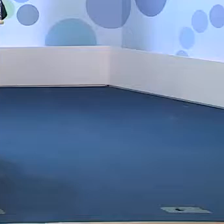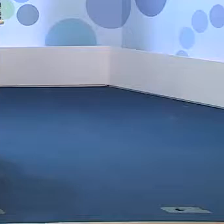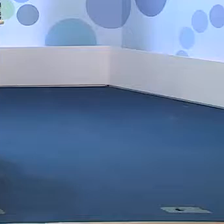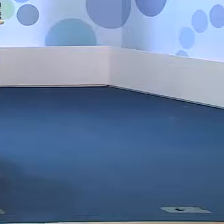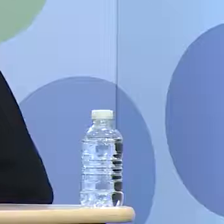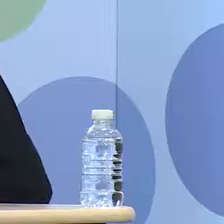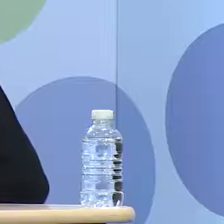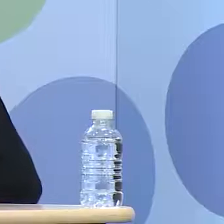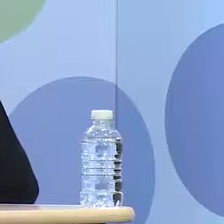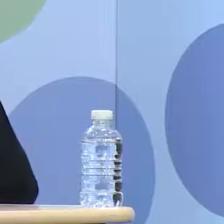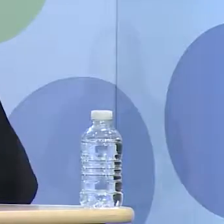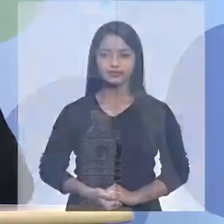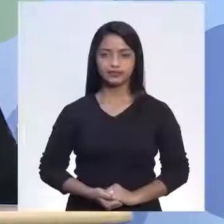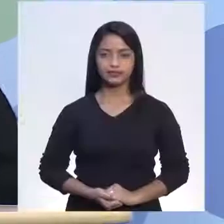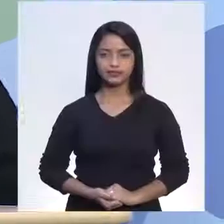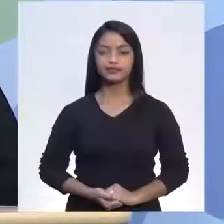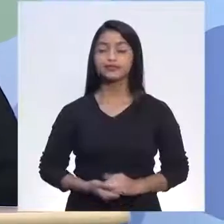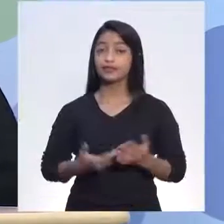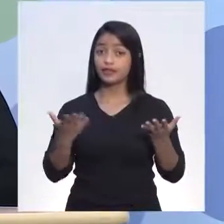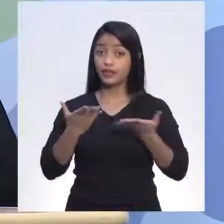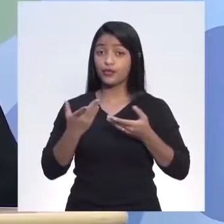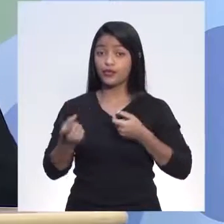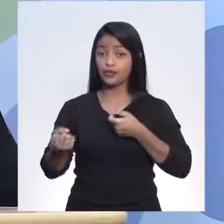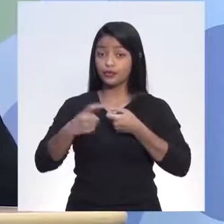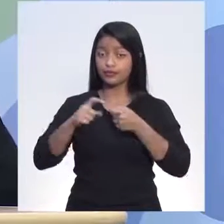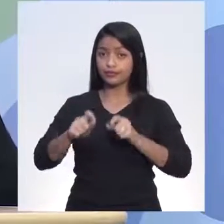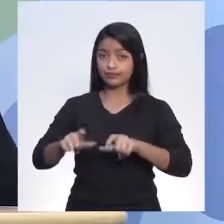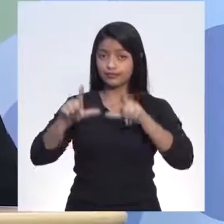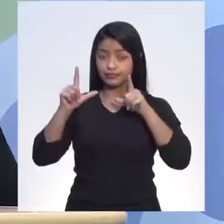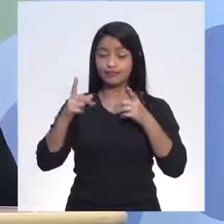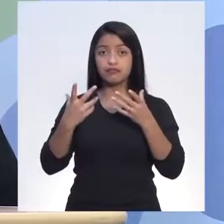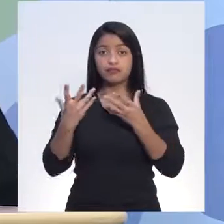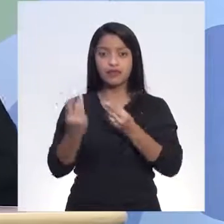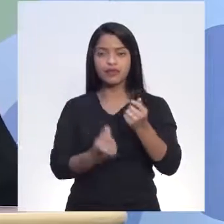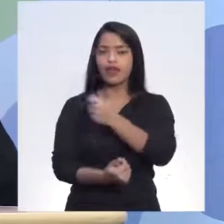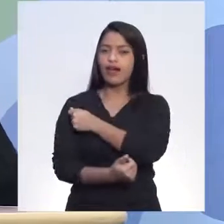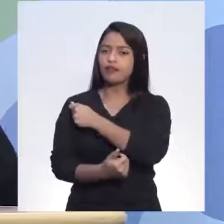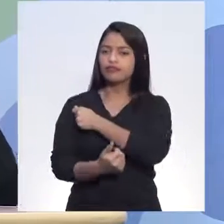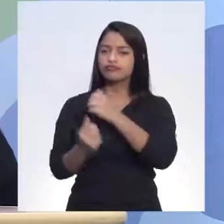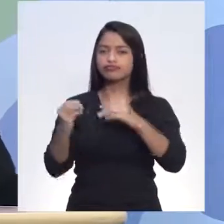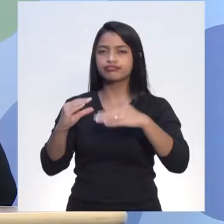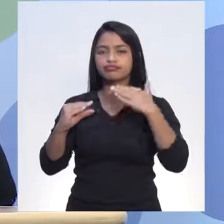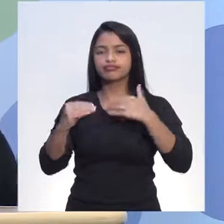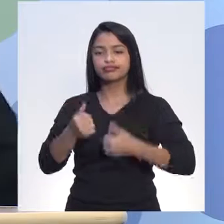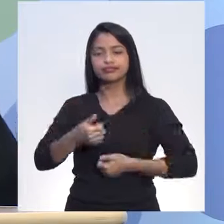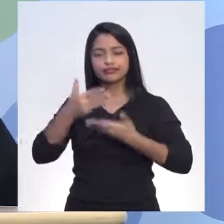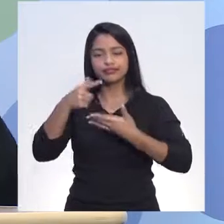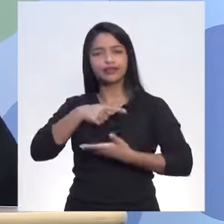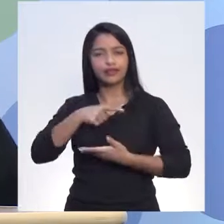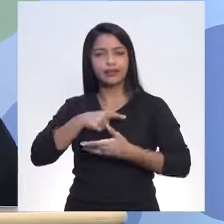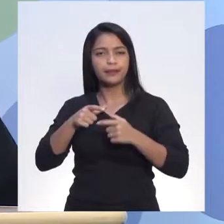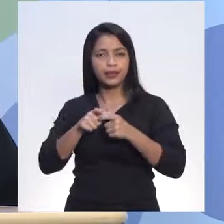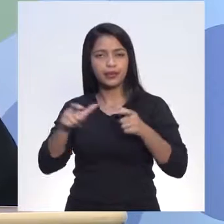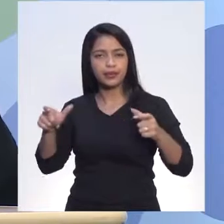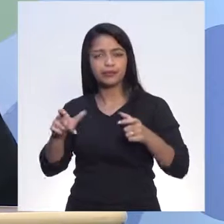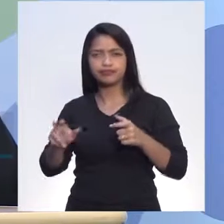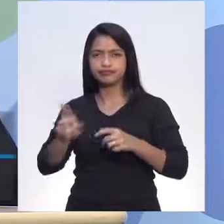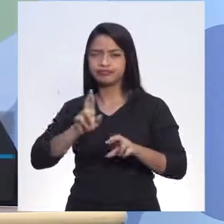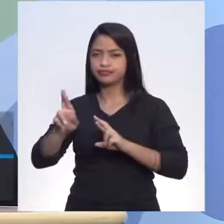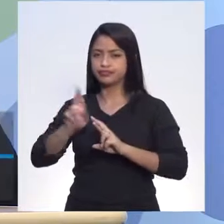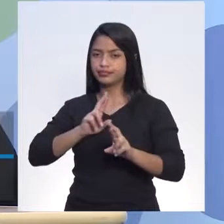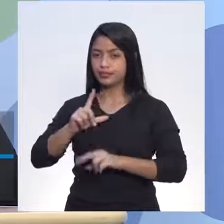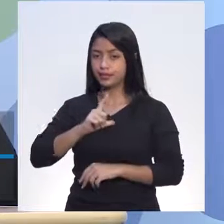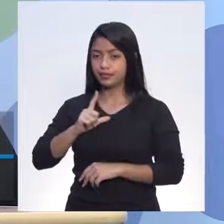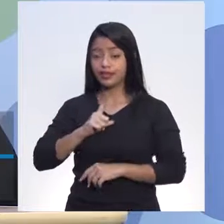Retornamos aqui, Jonas, com a interação dos nossos estudantes, grande maioria participando, colocando aqui as respostas.